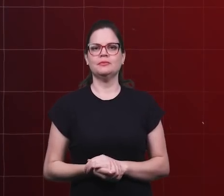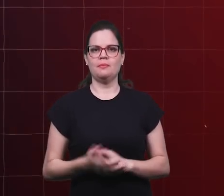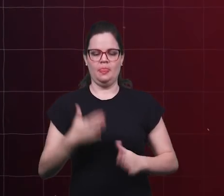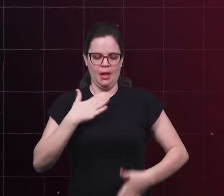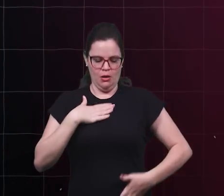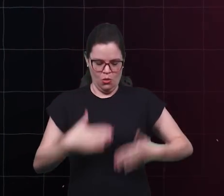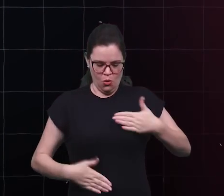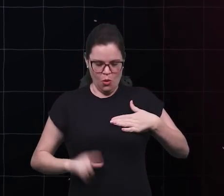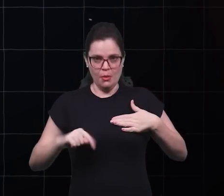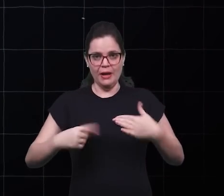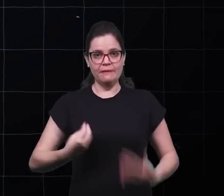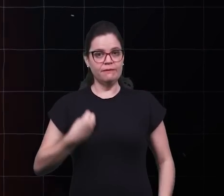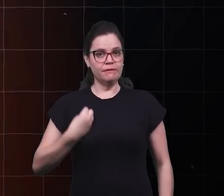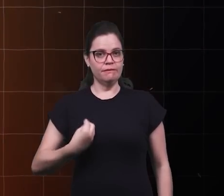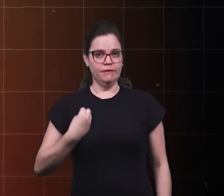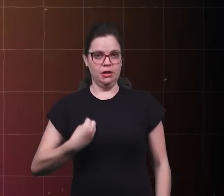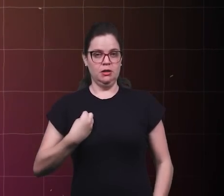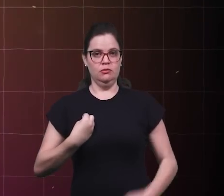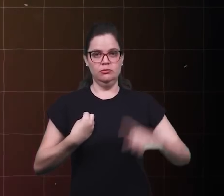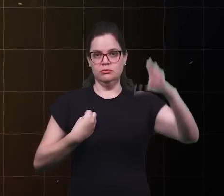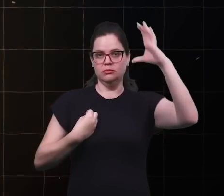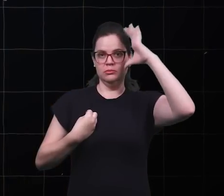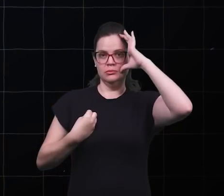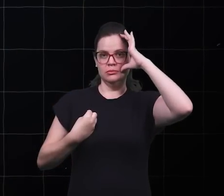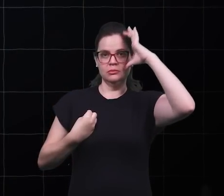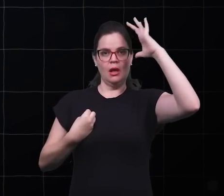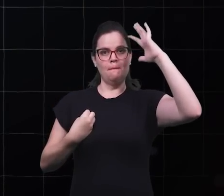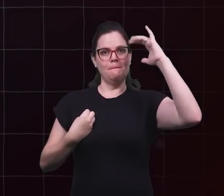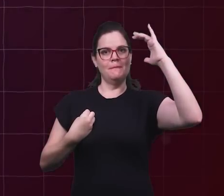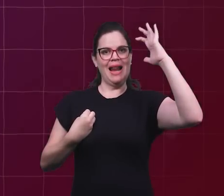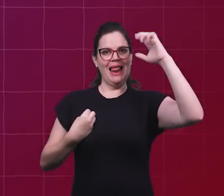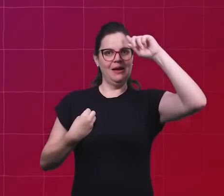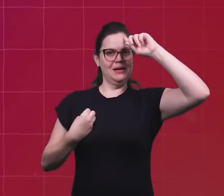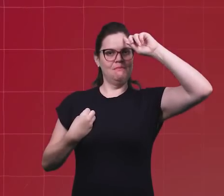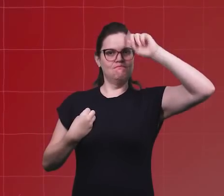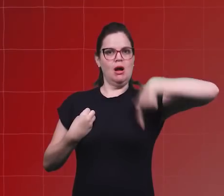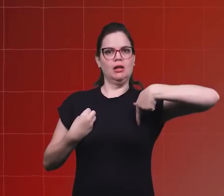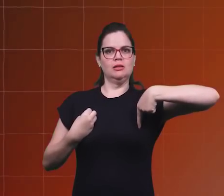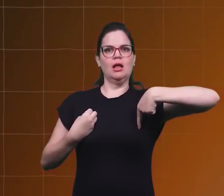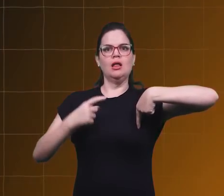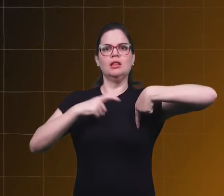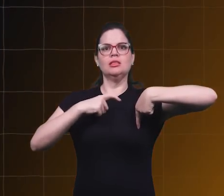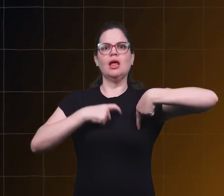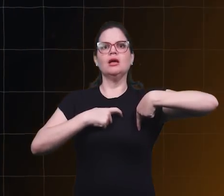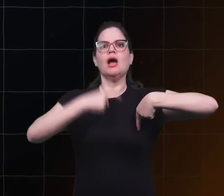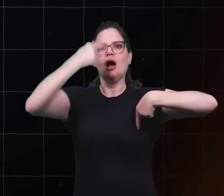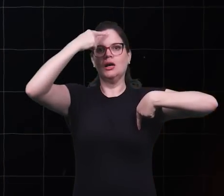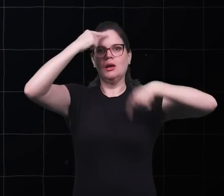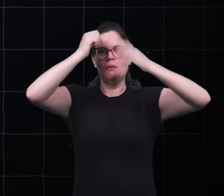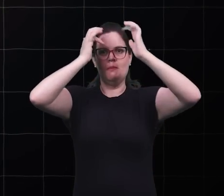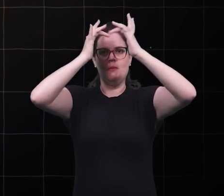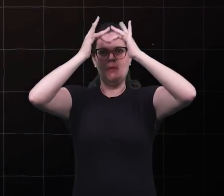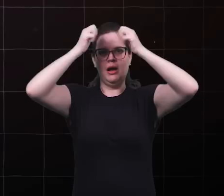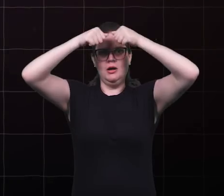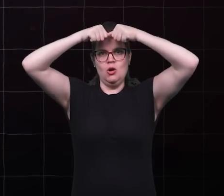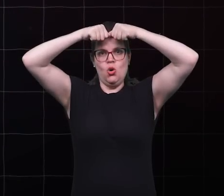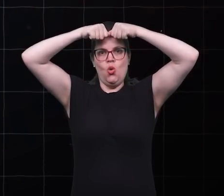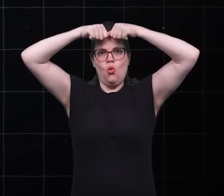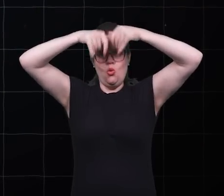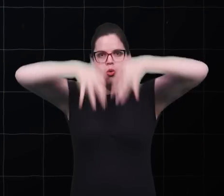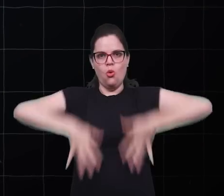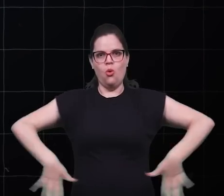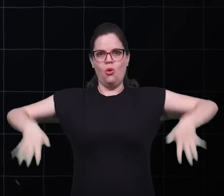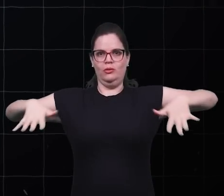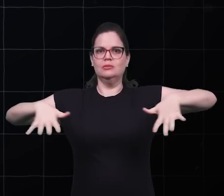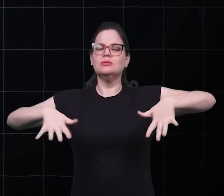organismo vivo que está sujeito a todas as ações de um sistema nervoso central. O cérebro,